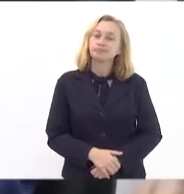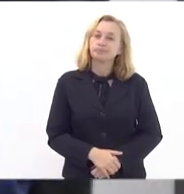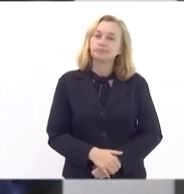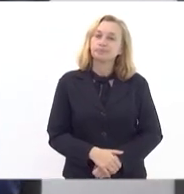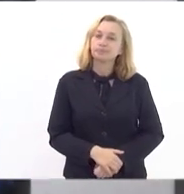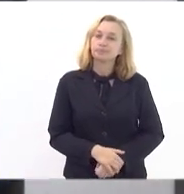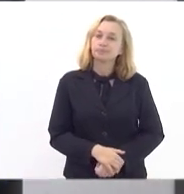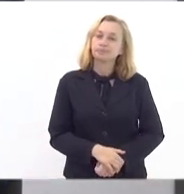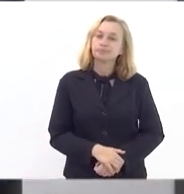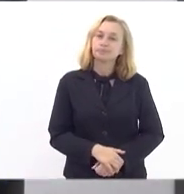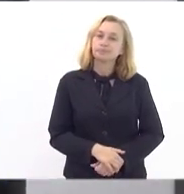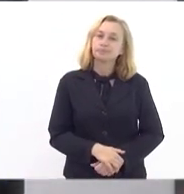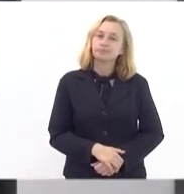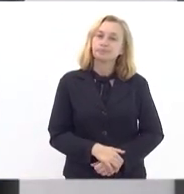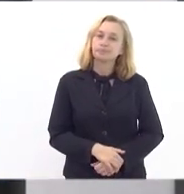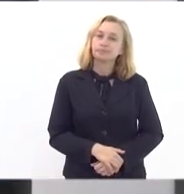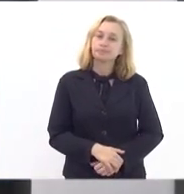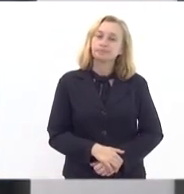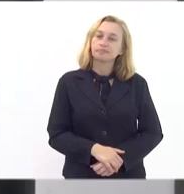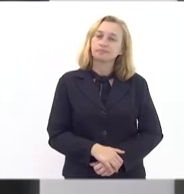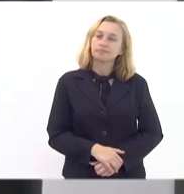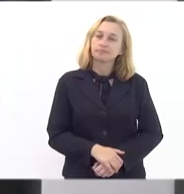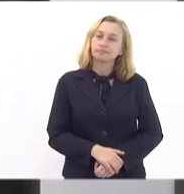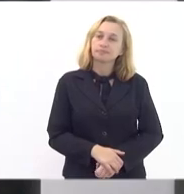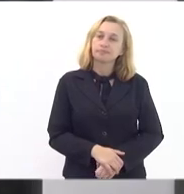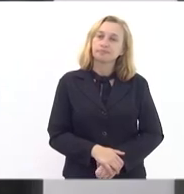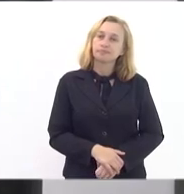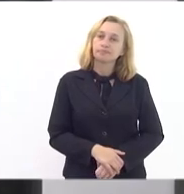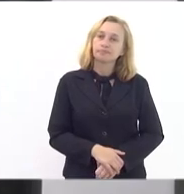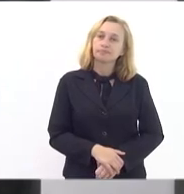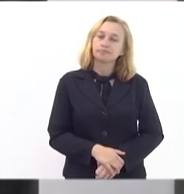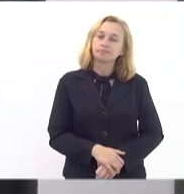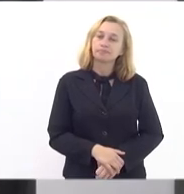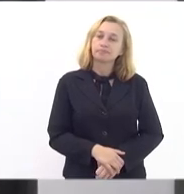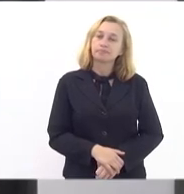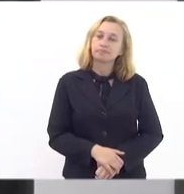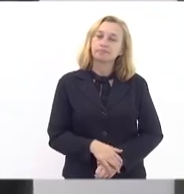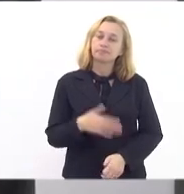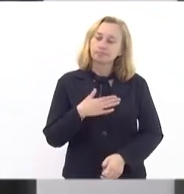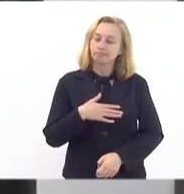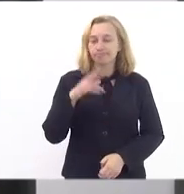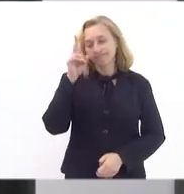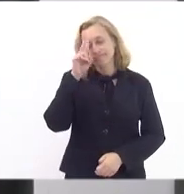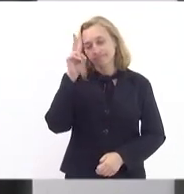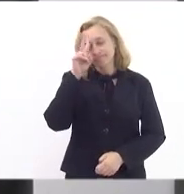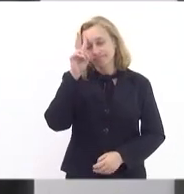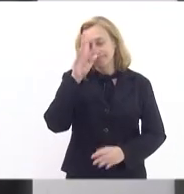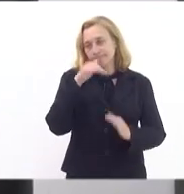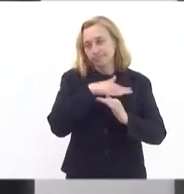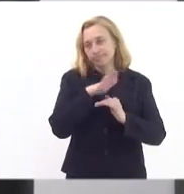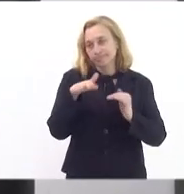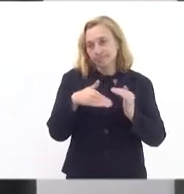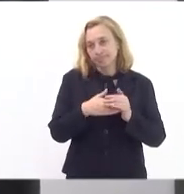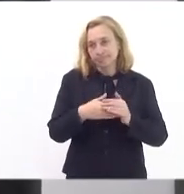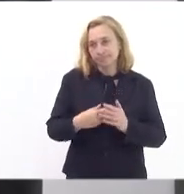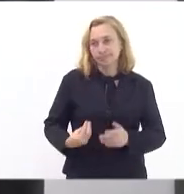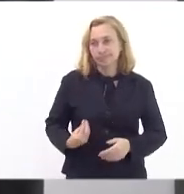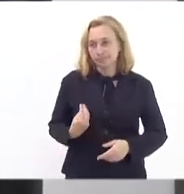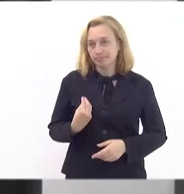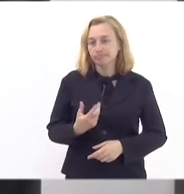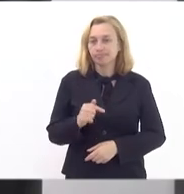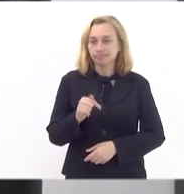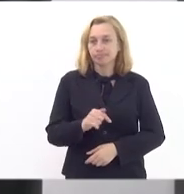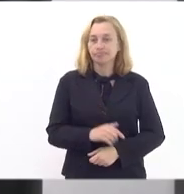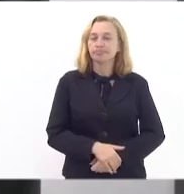é eu gostaria só de lembrar para todos que estão aqui